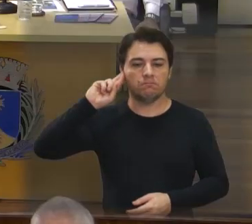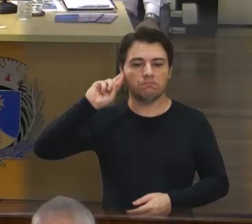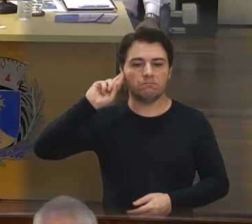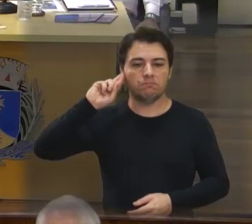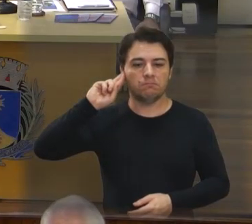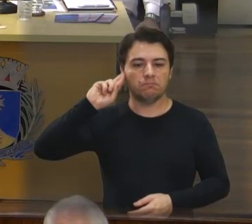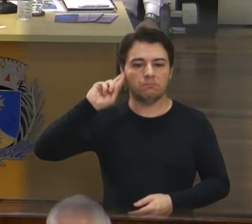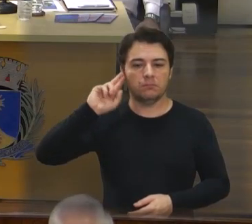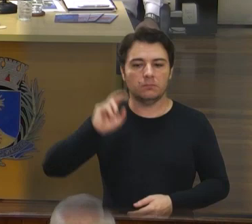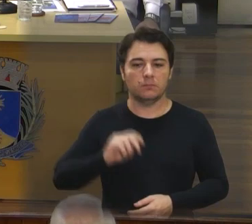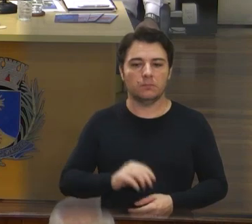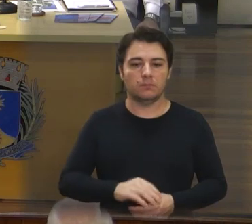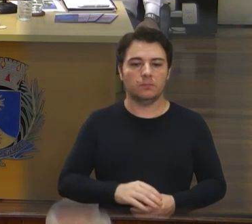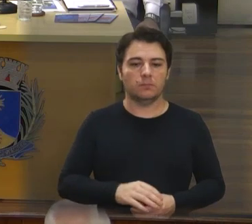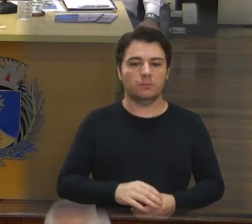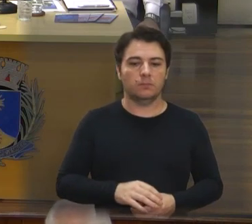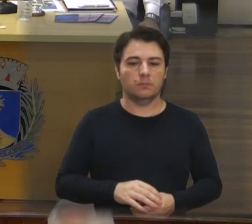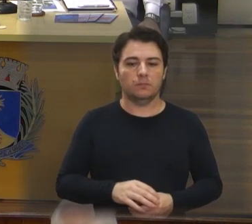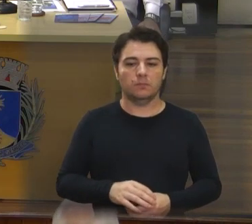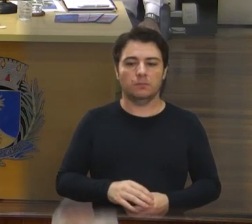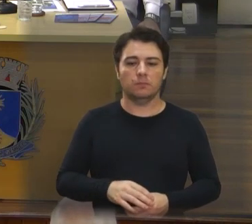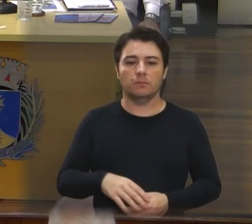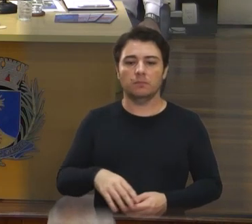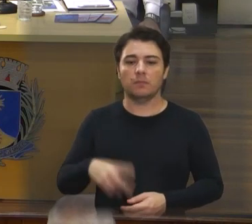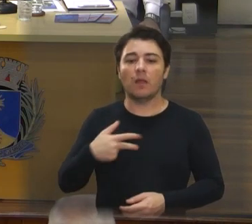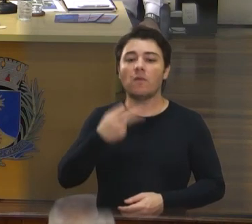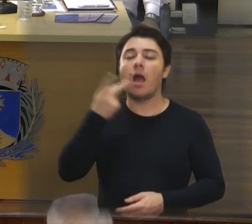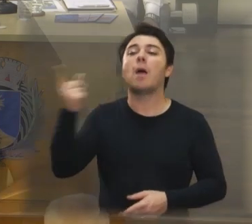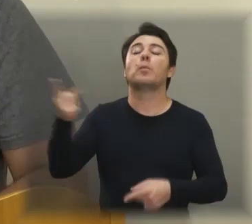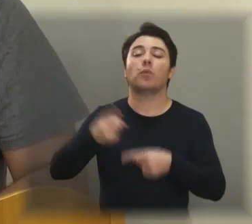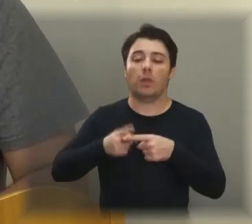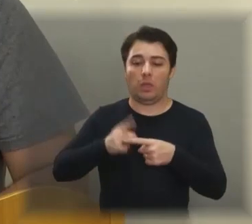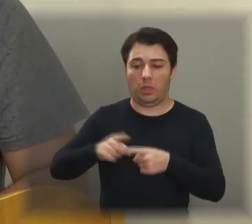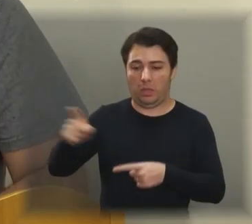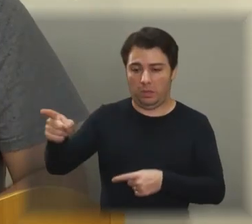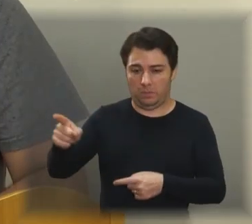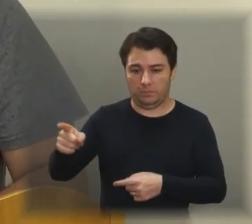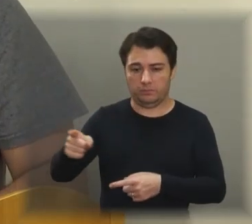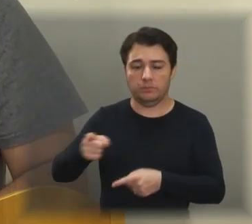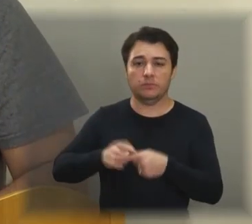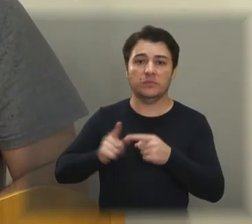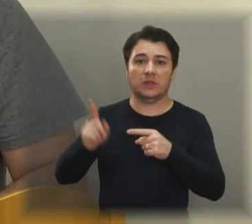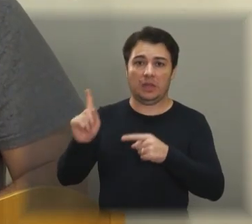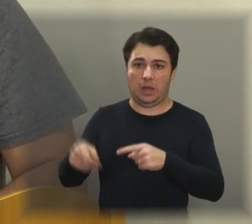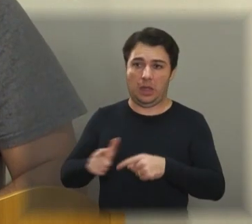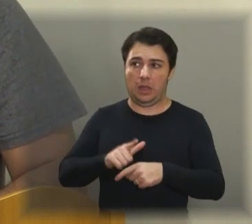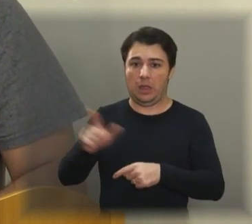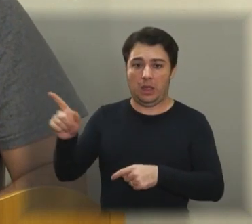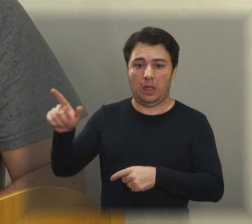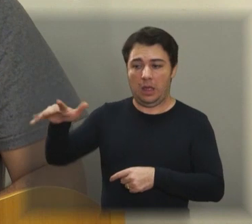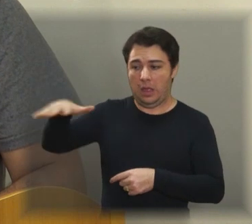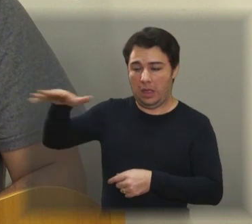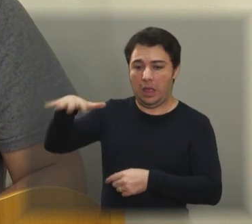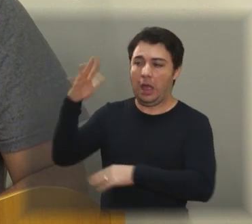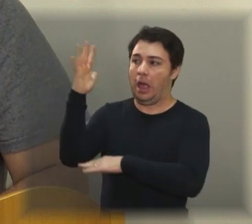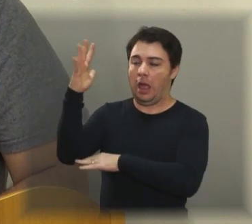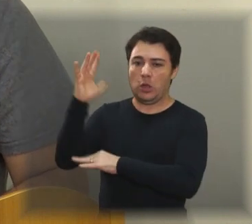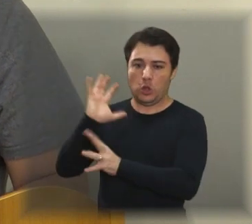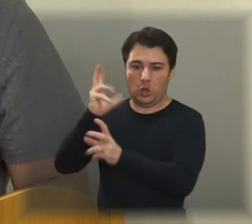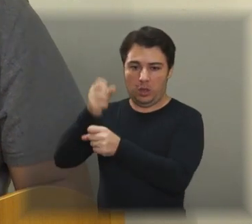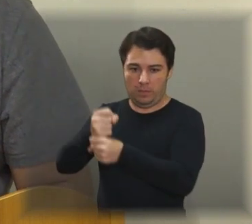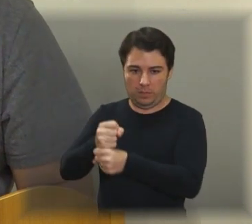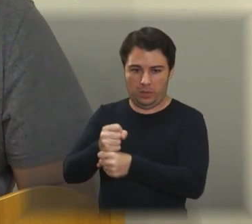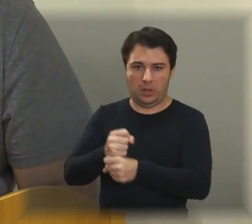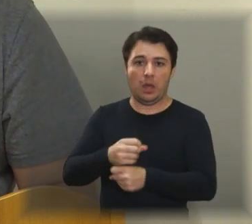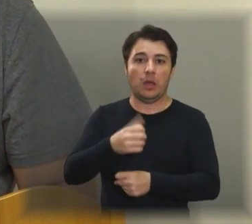é isso Não tudo bem mas por que que eu tô falando isso porque eu sou humanas ocorrências na região com árvores foram